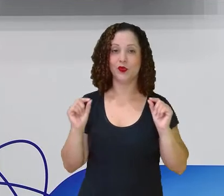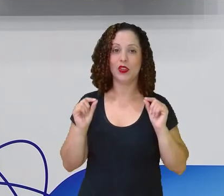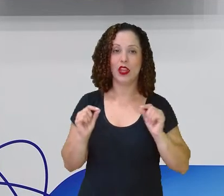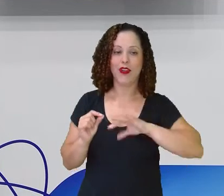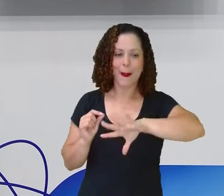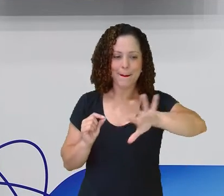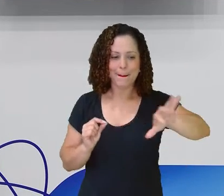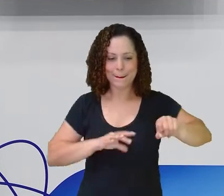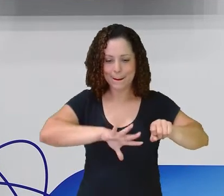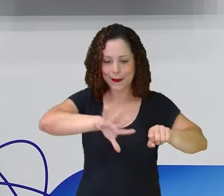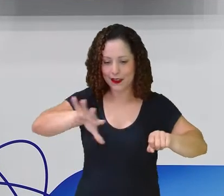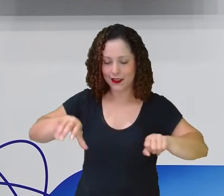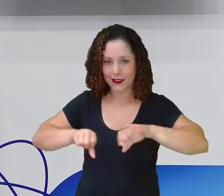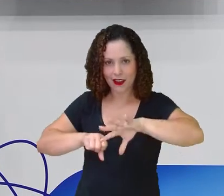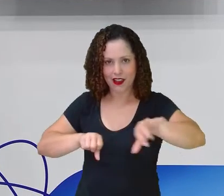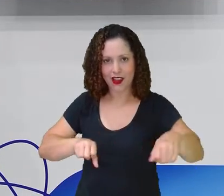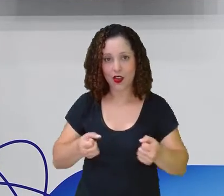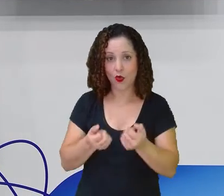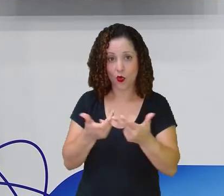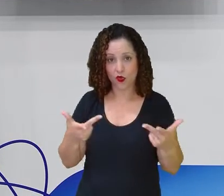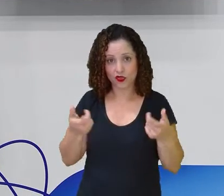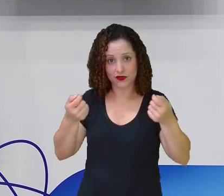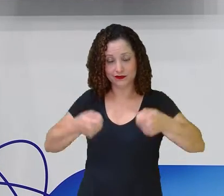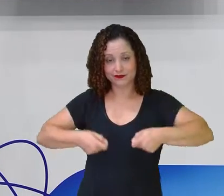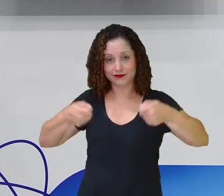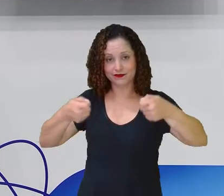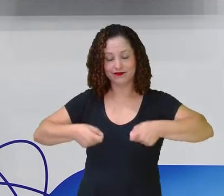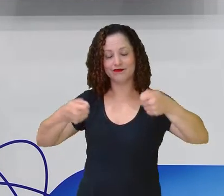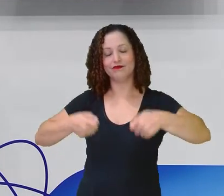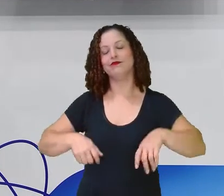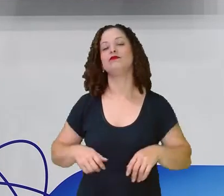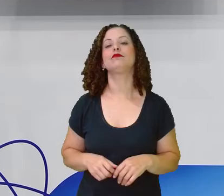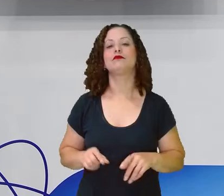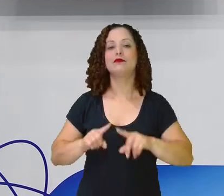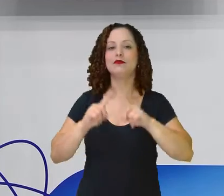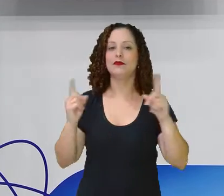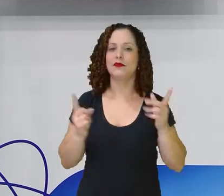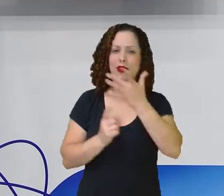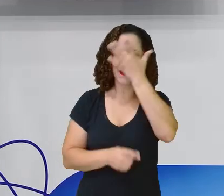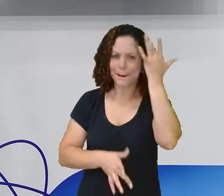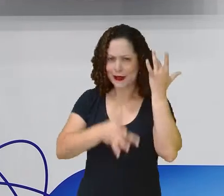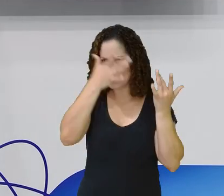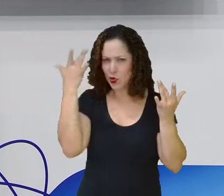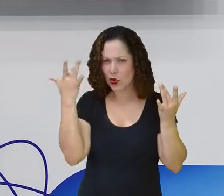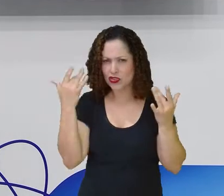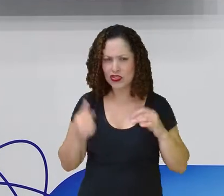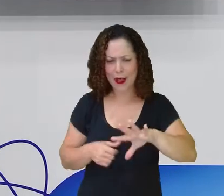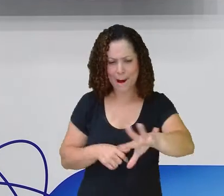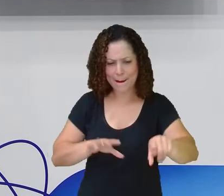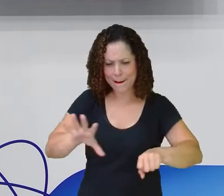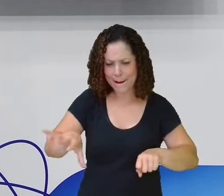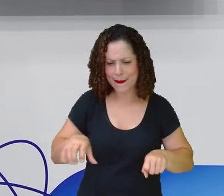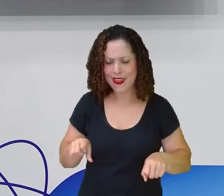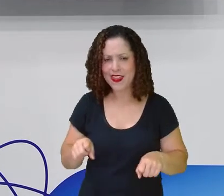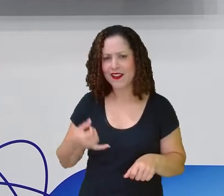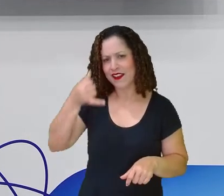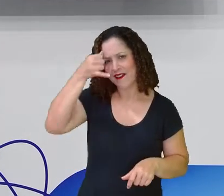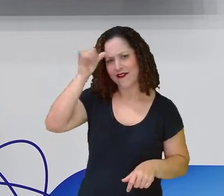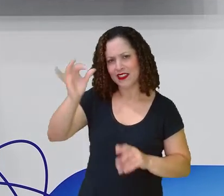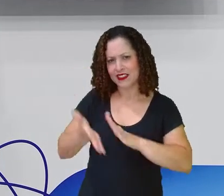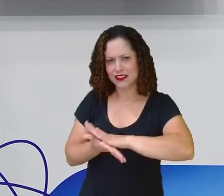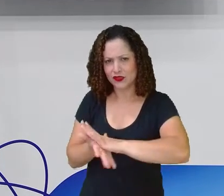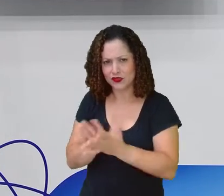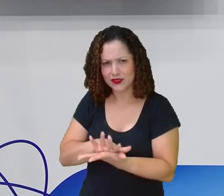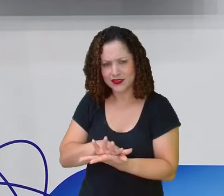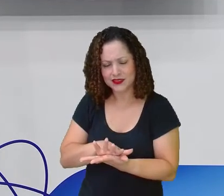aquilo que nós precisamos, mas será que o ser humano extrai sem danificar, sem prejudicar os processos